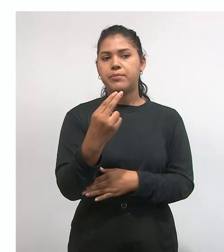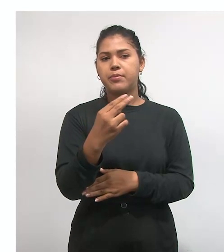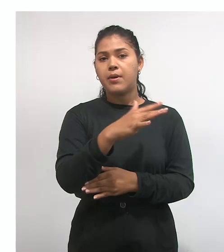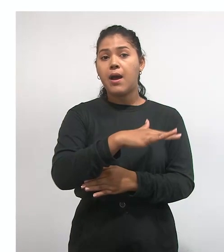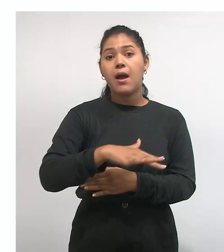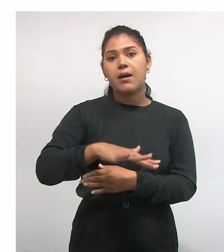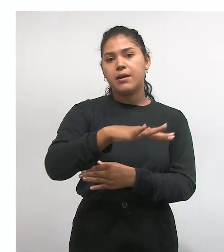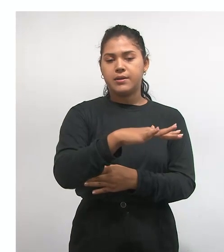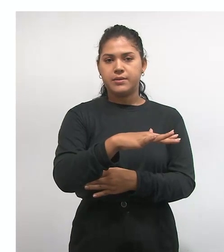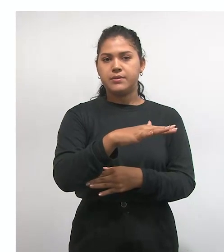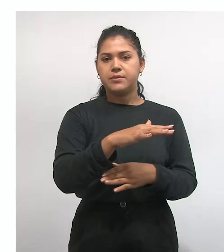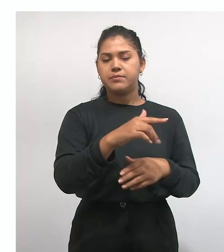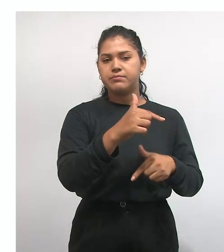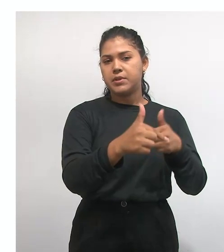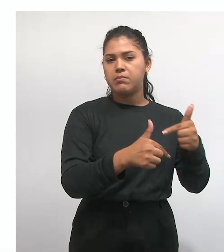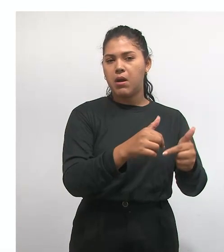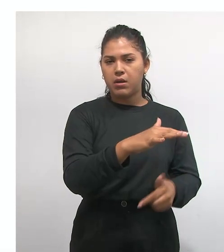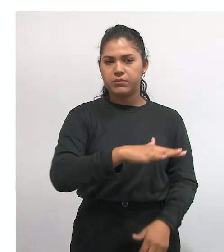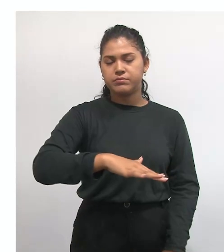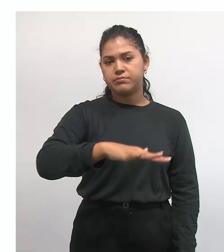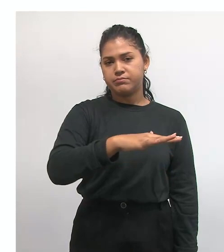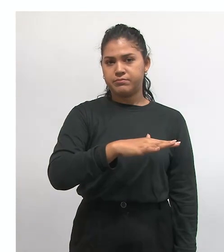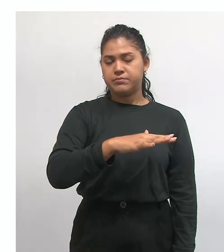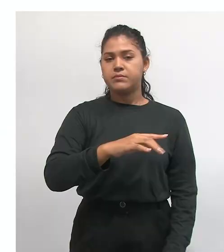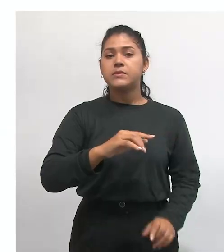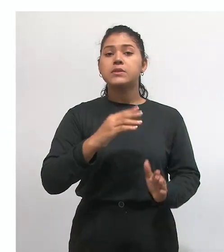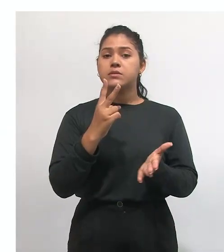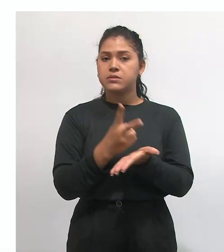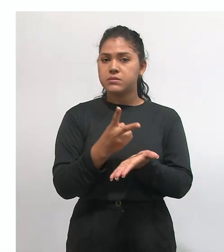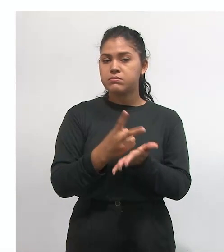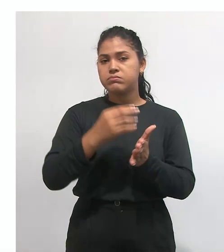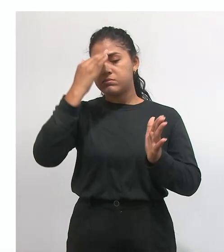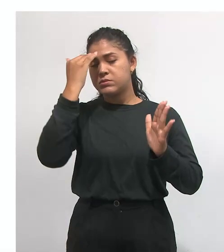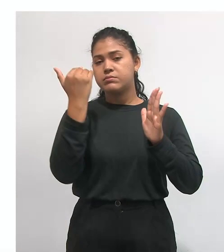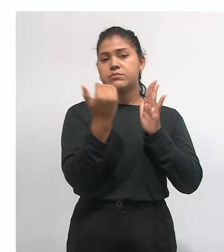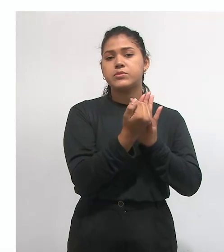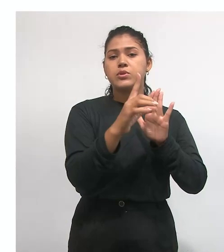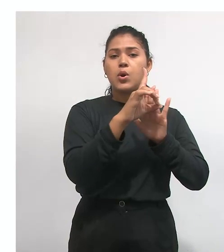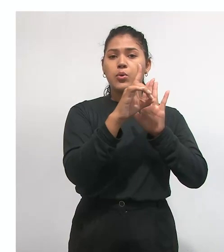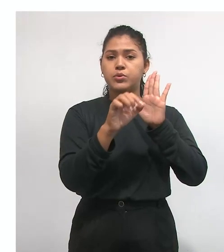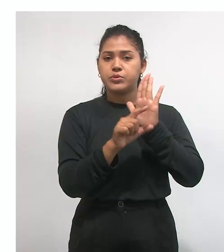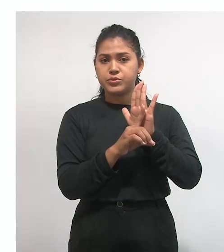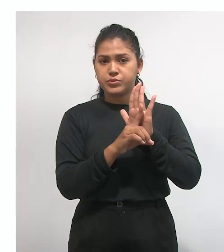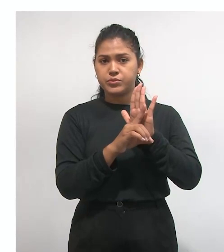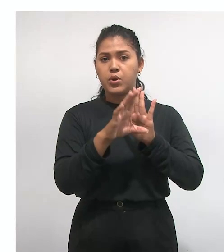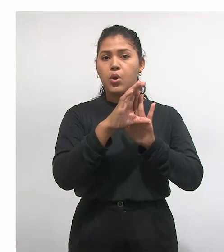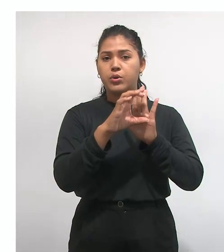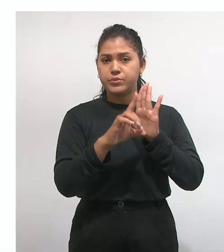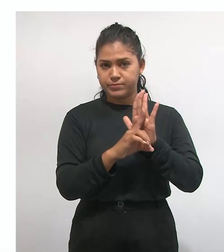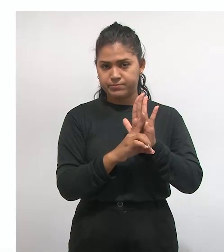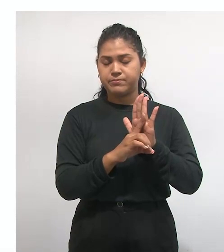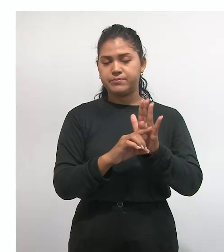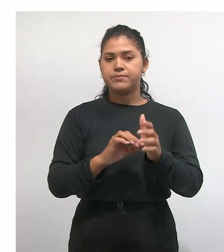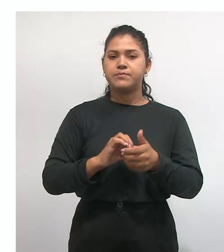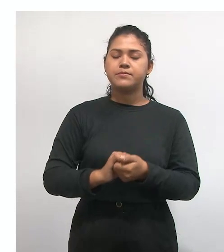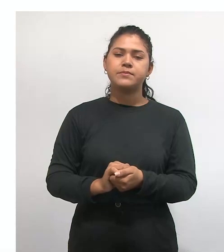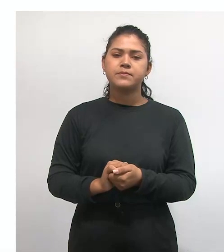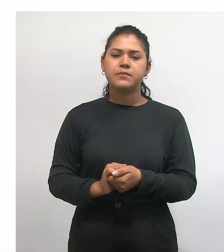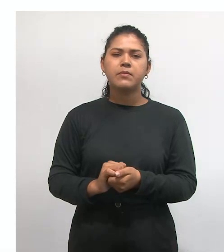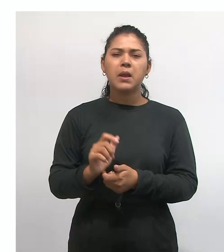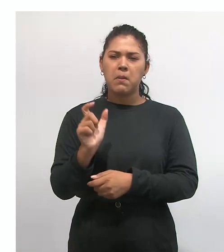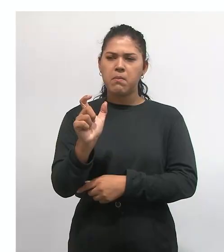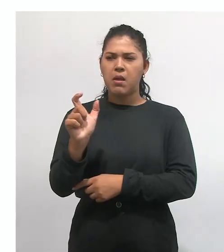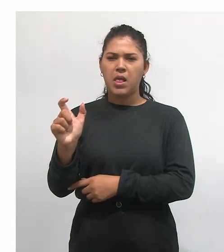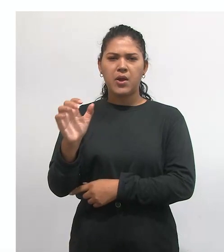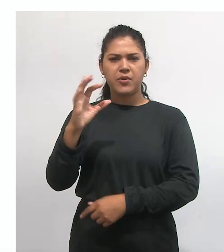do CTN, tá ok? Que é o nosso Código Tributário Nacional. Já eu vou contar para vocês o que seria esse fato gerador, porque